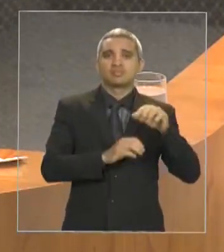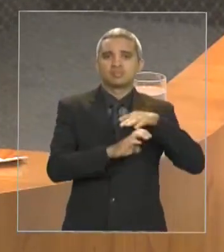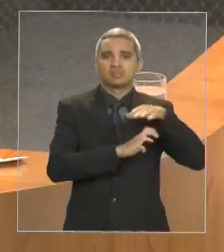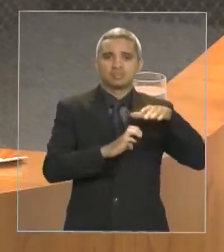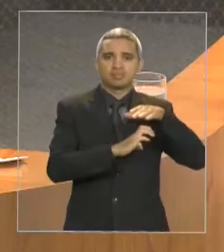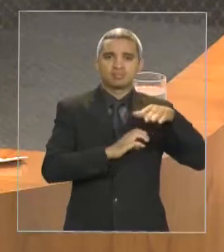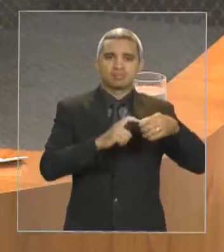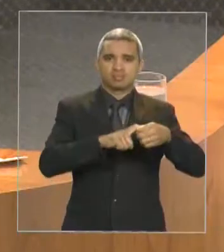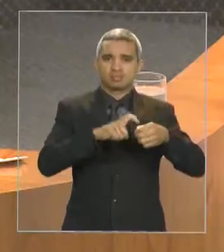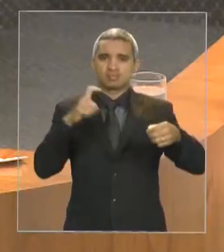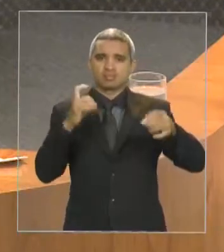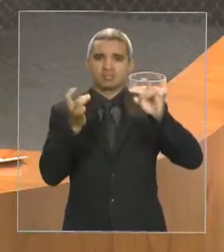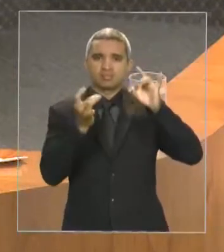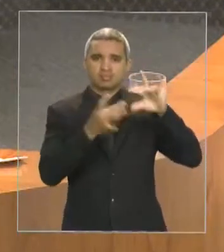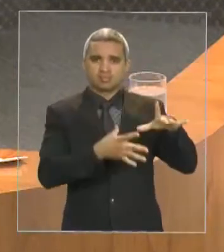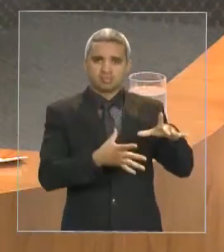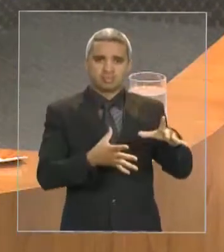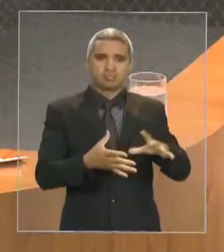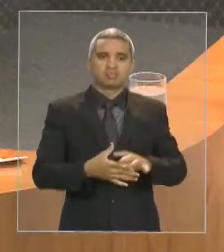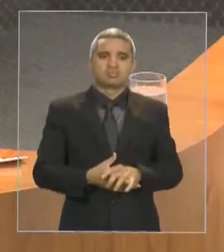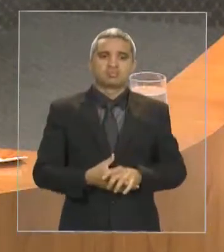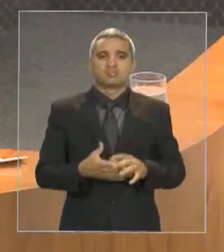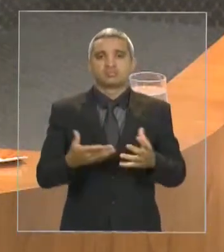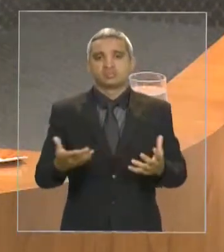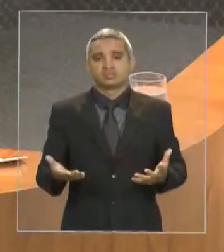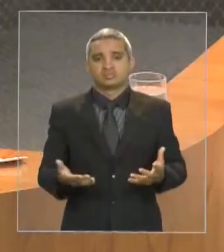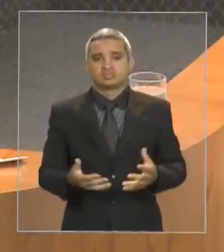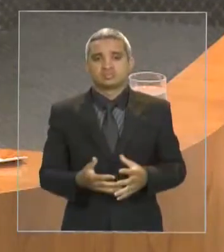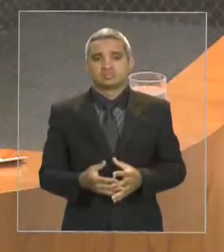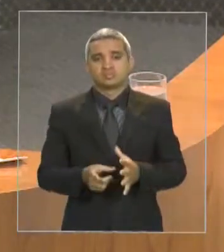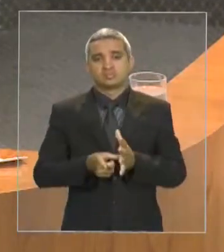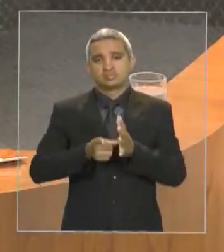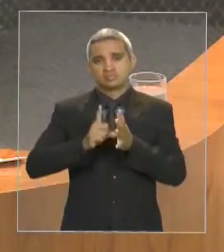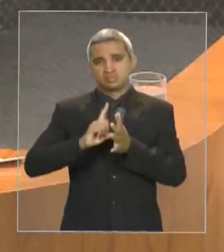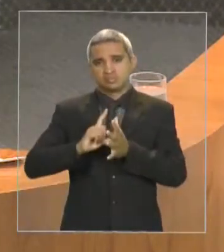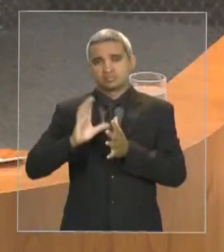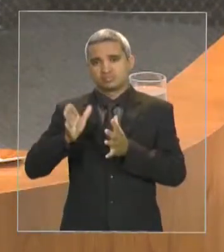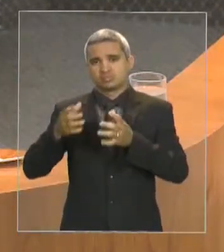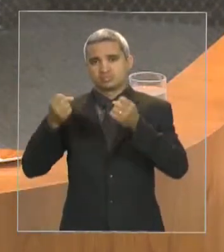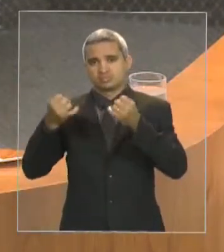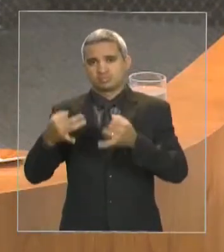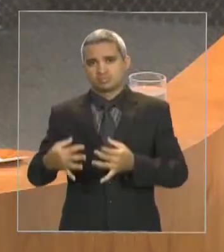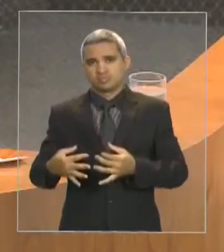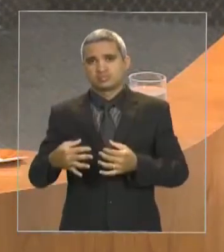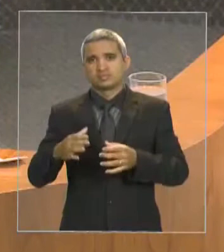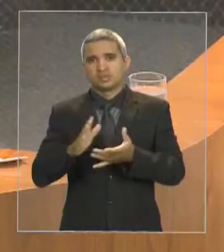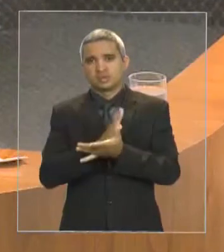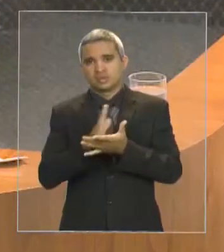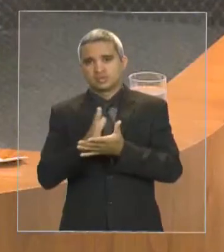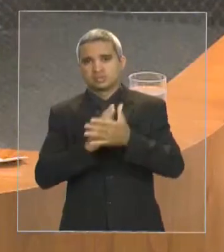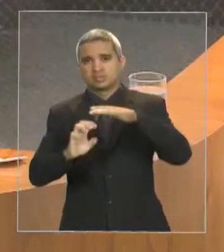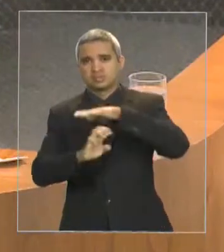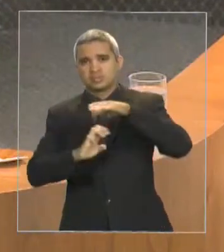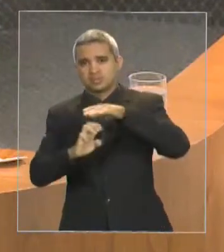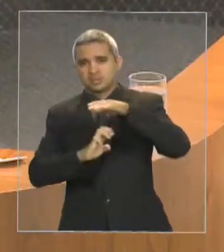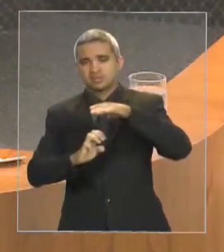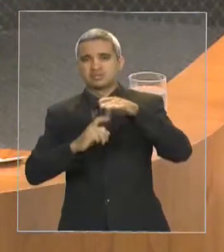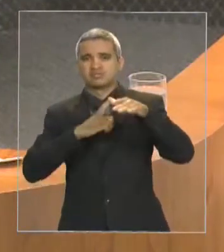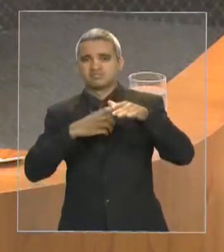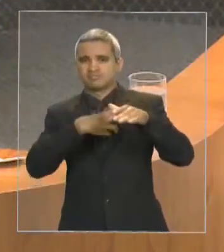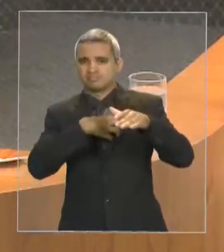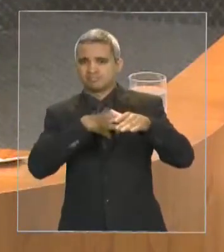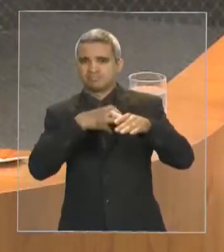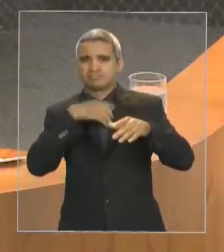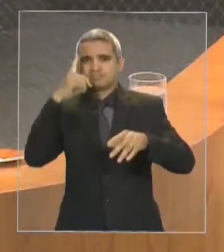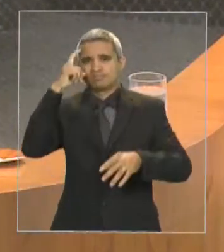atender a demanda da construção. Isso faz referência ao que eu falei há pouco, das dificuldades que algumas empresas têm enfrentado e,